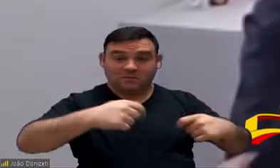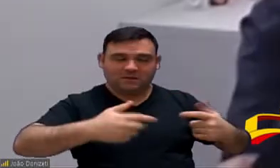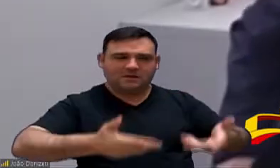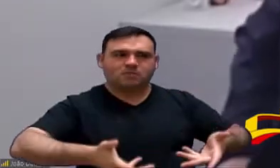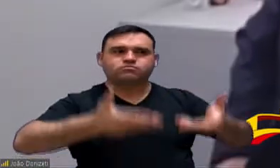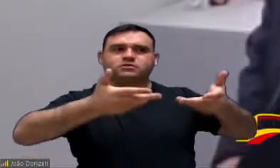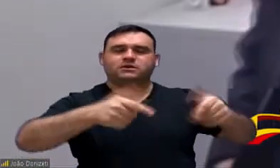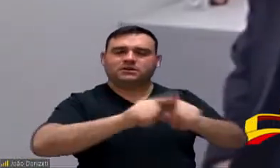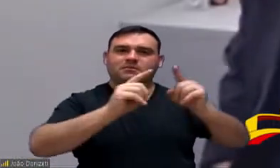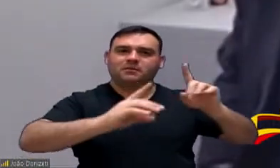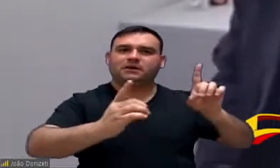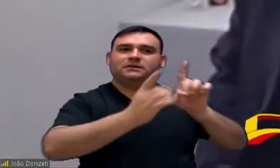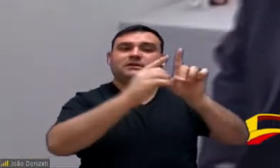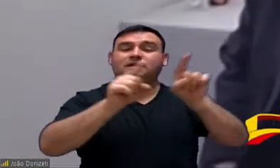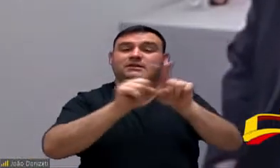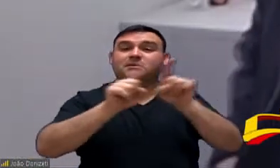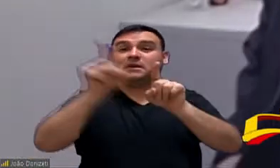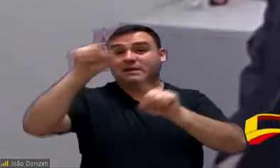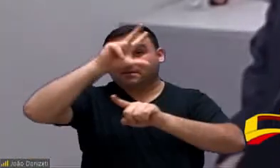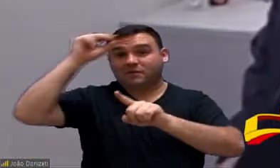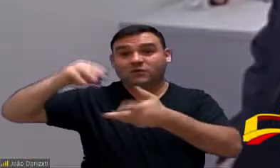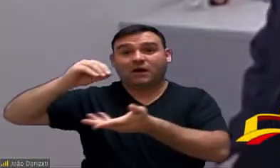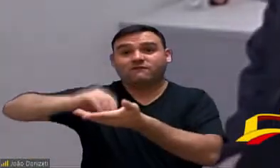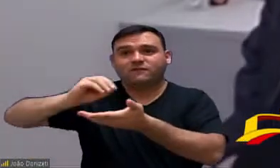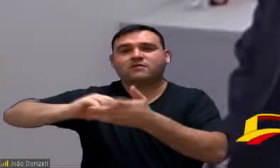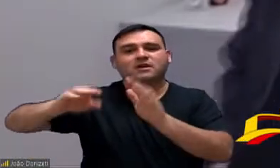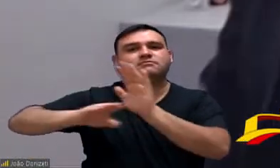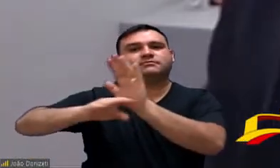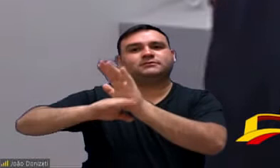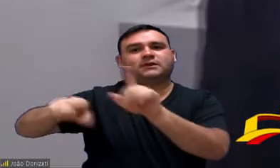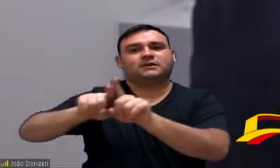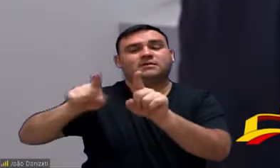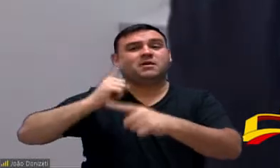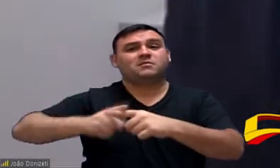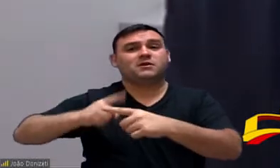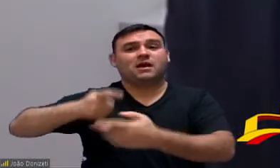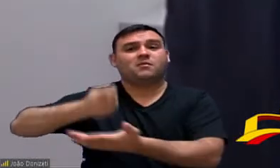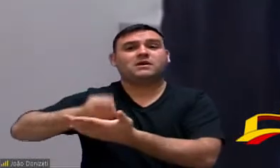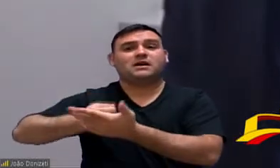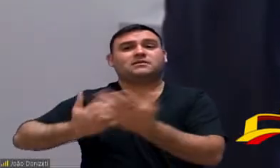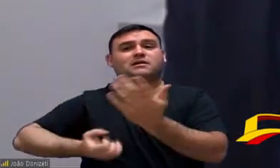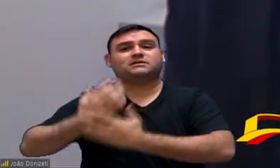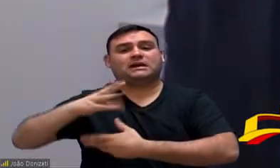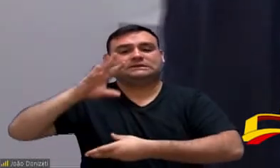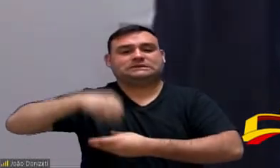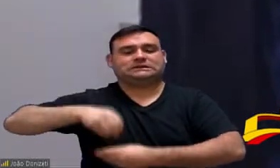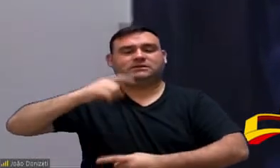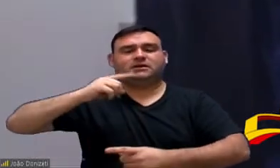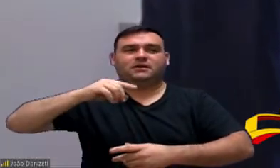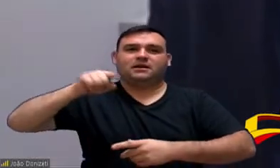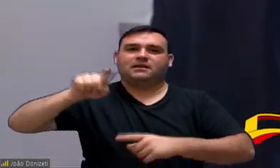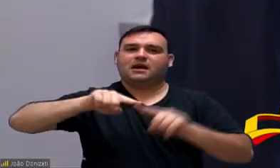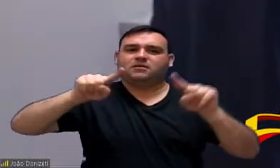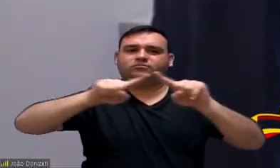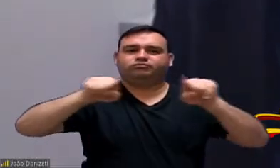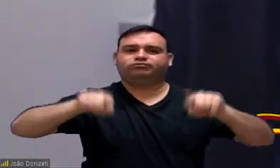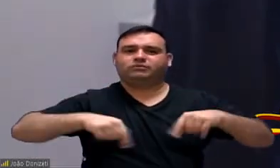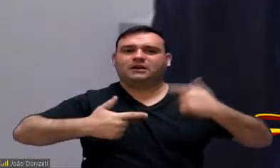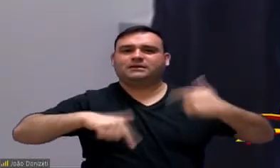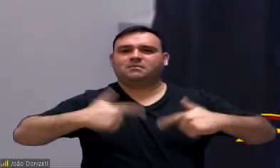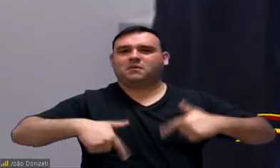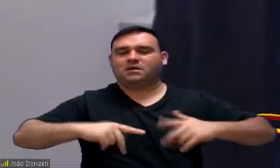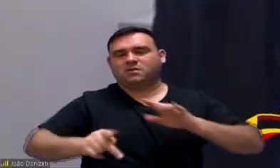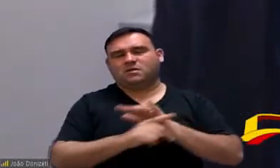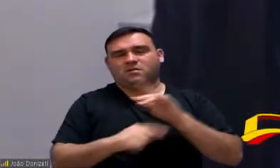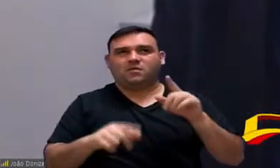uma forma de resolver a demanda da Prefeitura Municipal também, que não estão obrigados a criar uma estrutura interna dentro do quadro da unidade básica